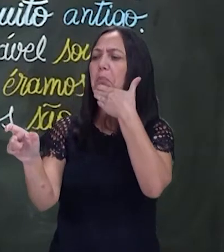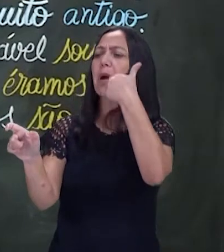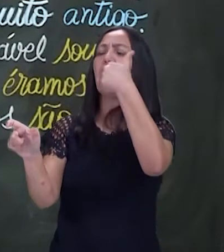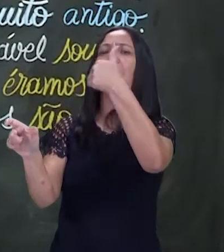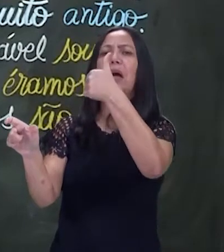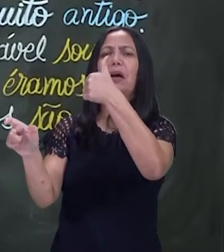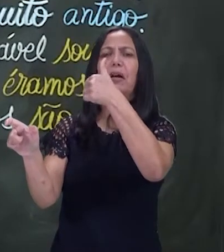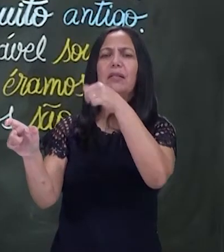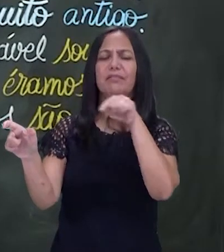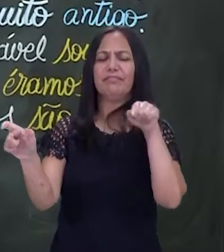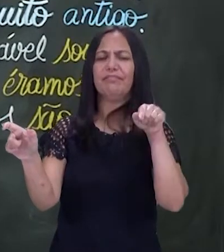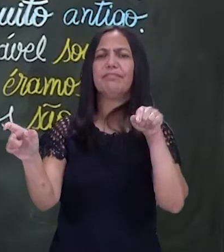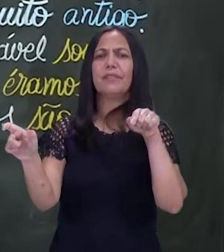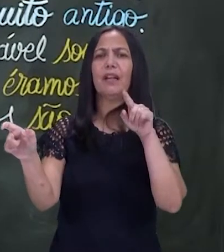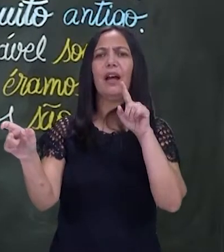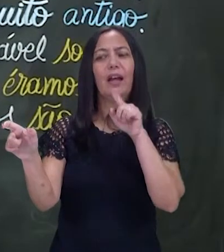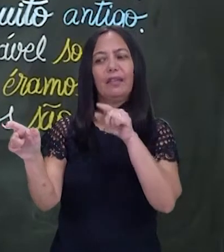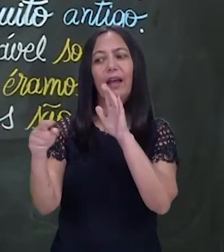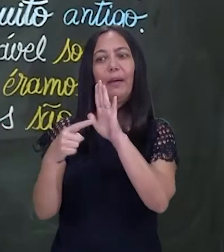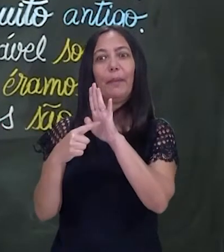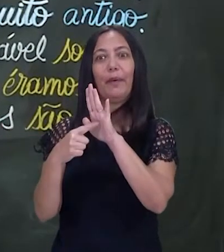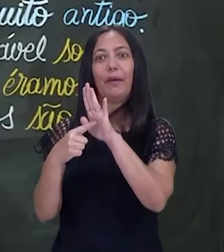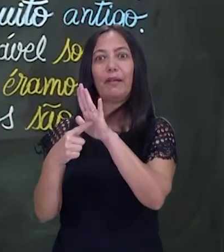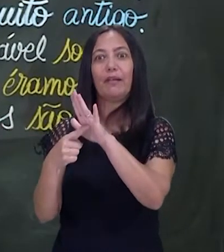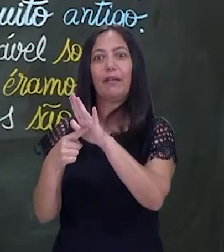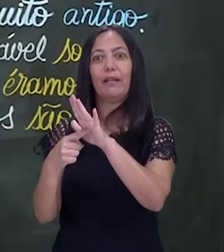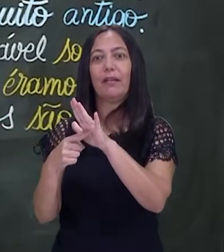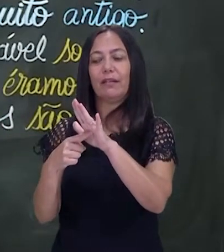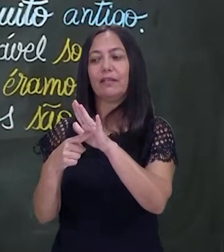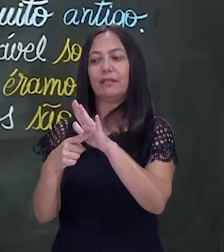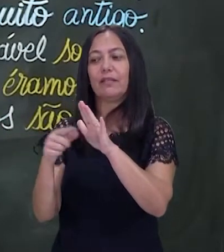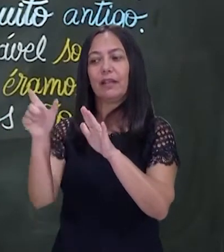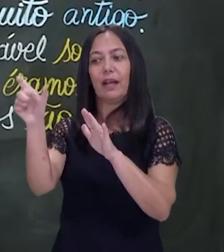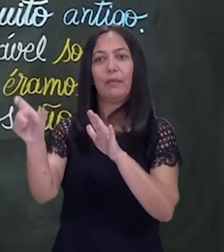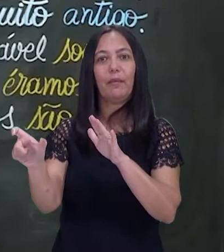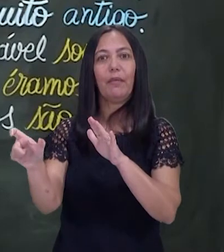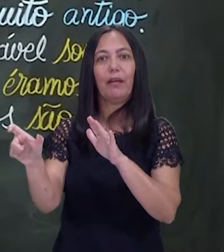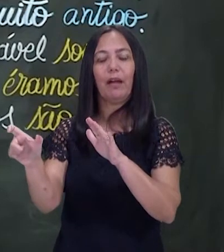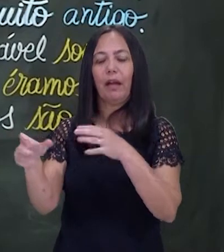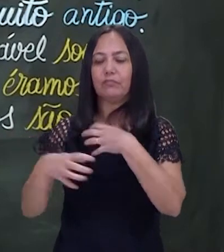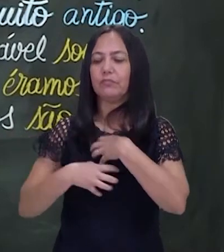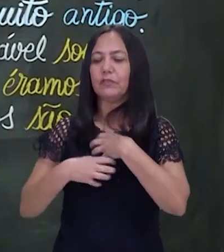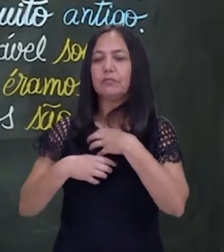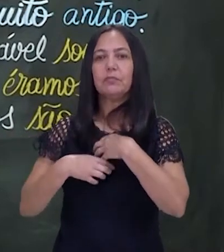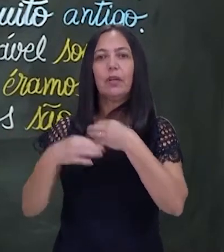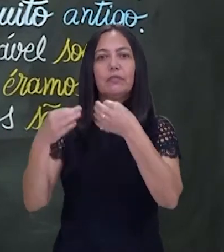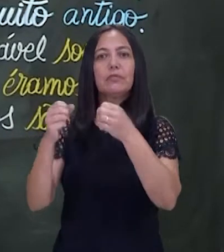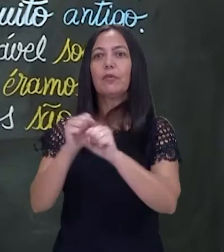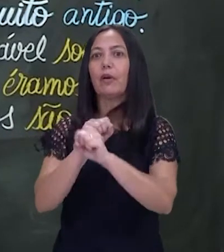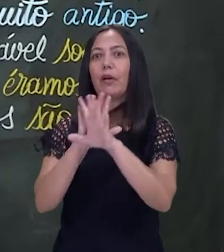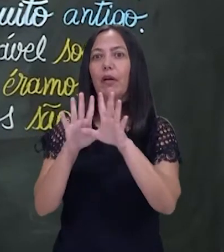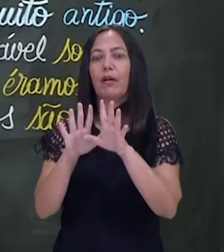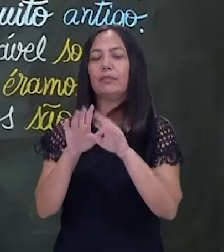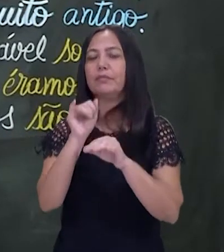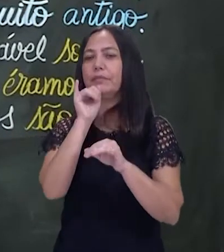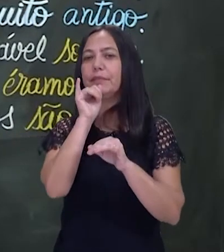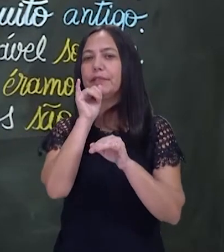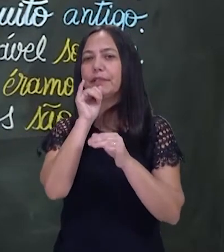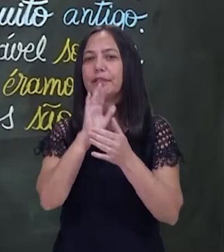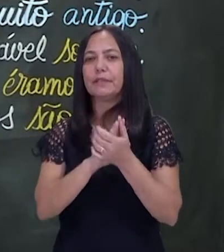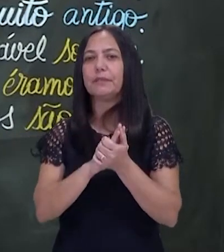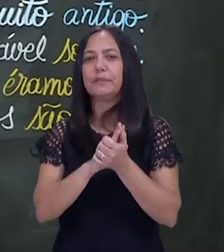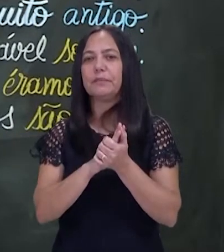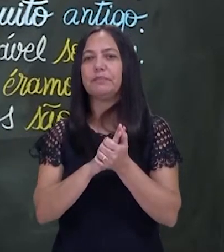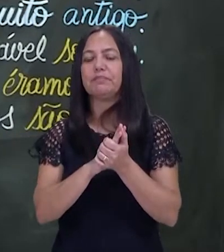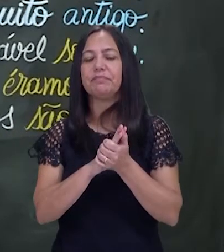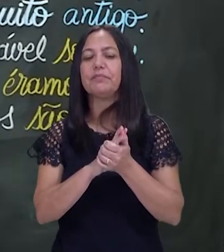sabe nesse caso então que é um estado permanente. A gente afirma algo sobre ela de um estado que é permanente. Diferente de quando a gente vai, por exemplo, para